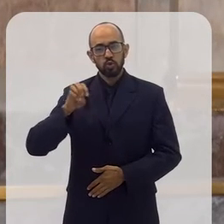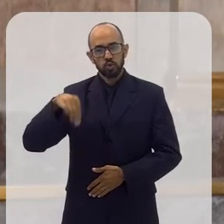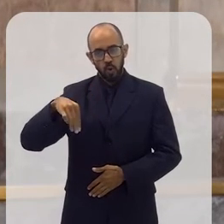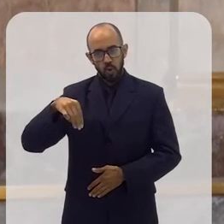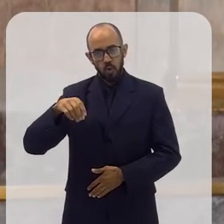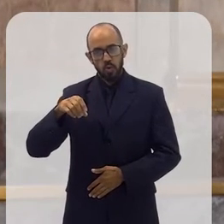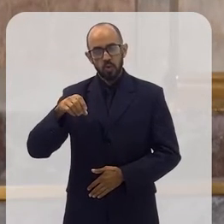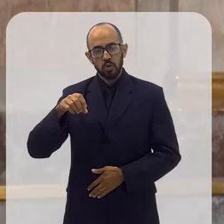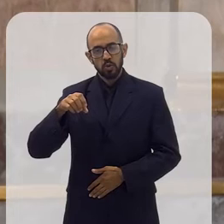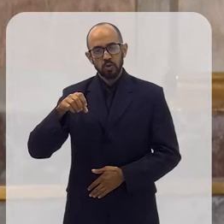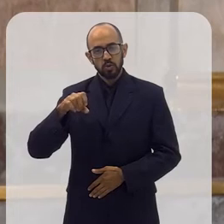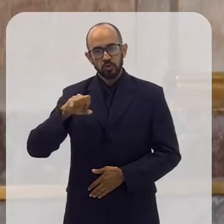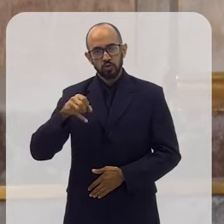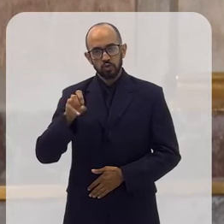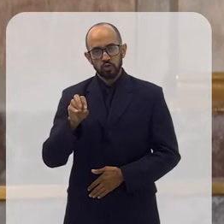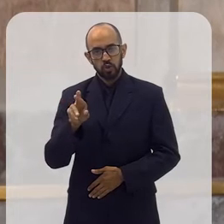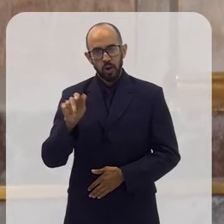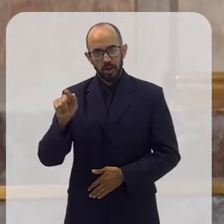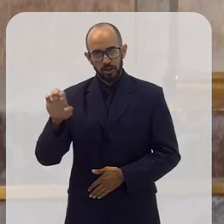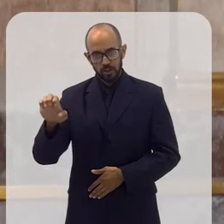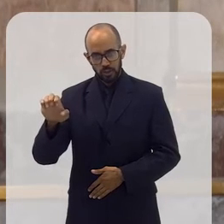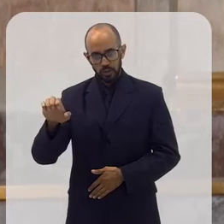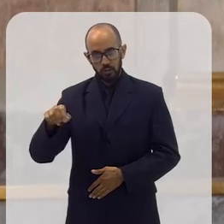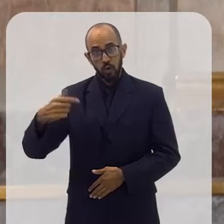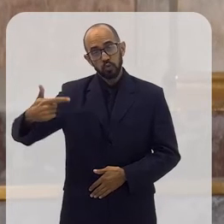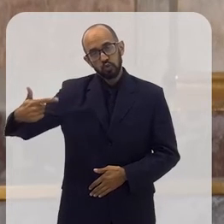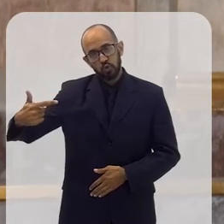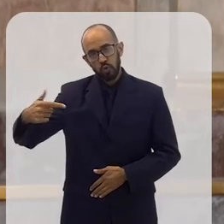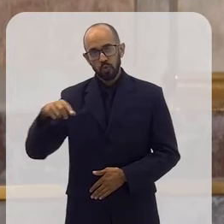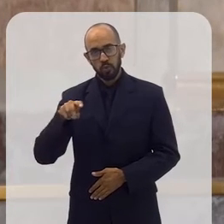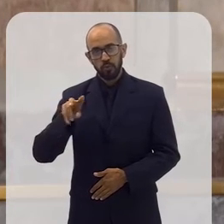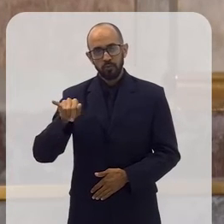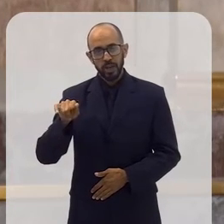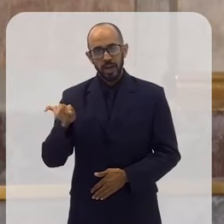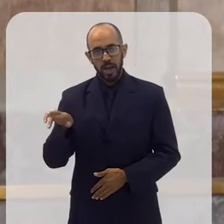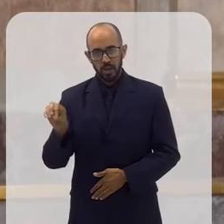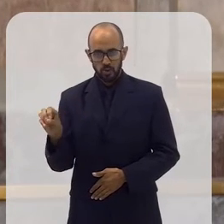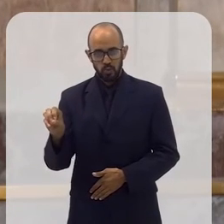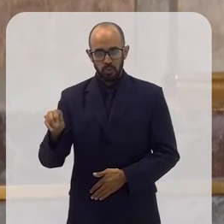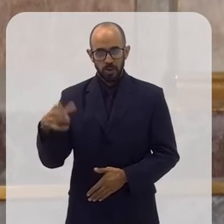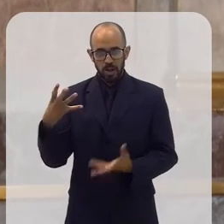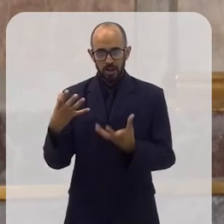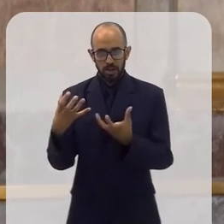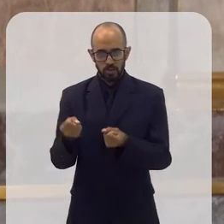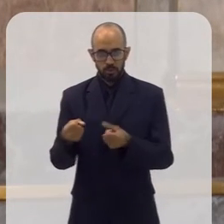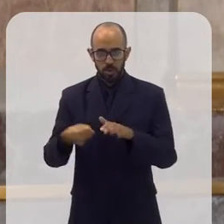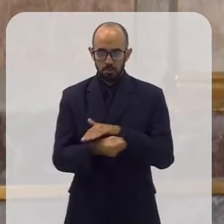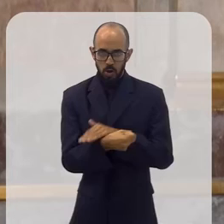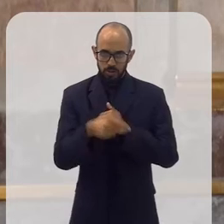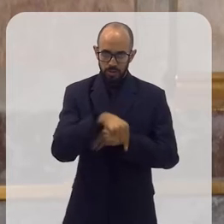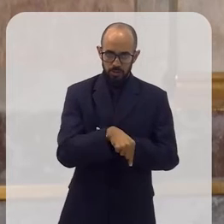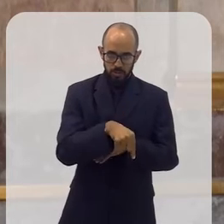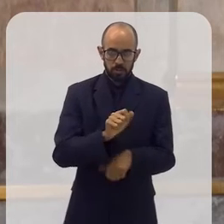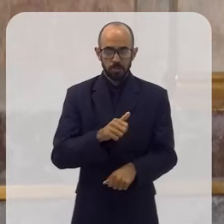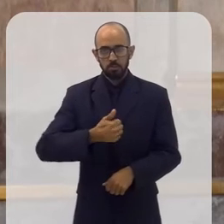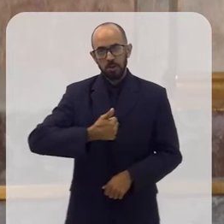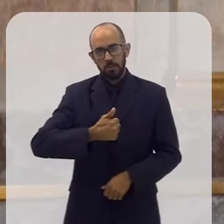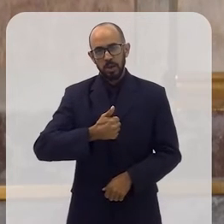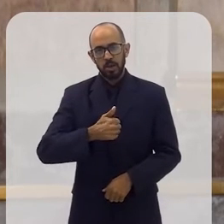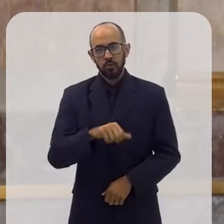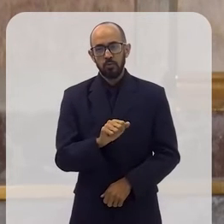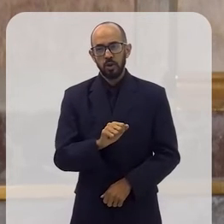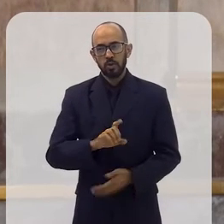El-Hajj, que era o segundo vigário patriarcal para assumir o cargo aqui. O primeiro